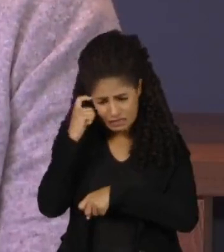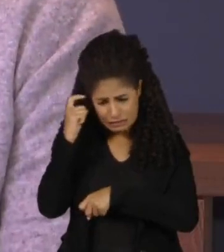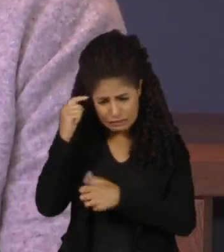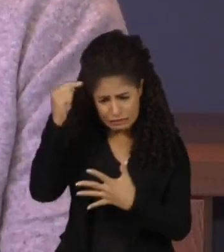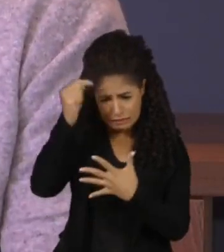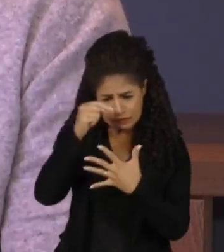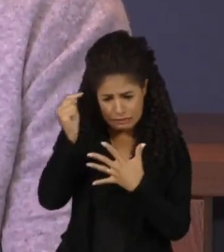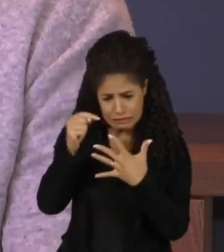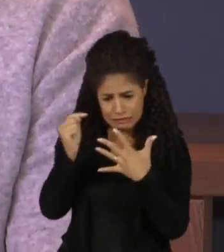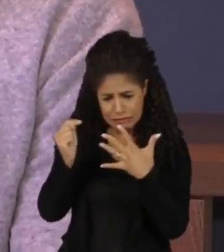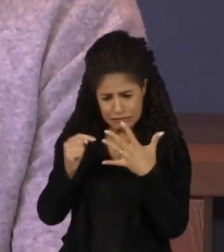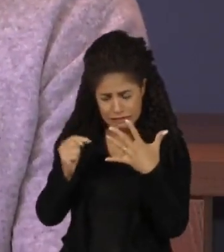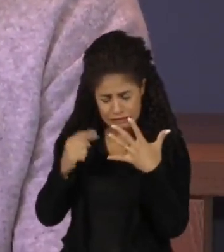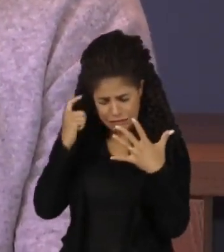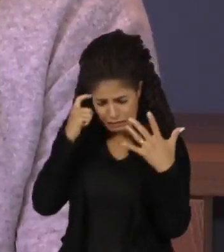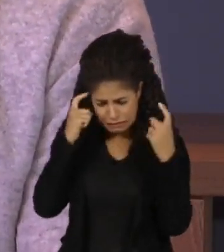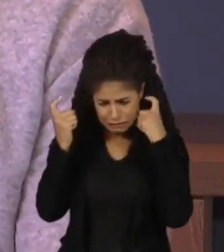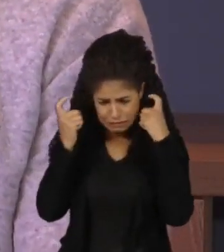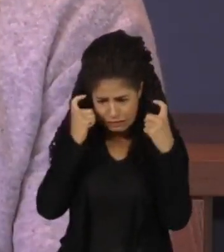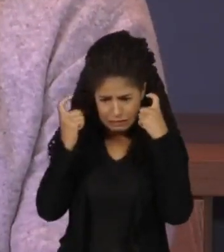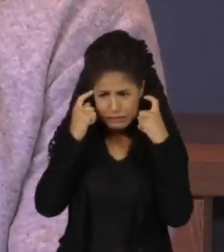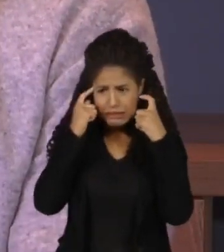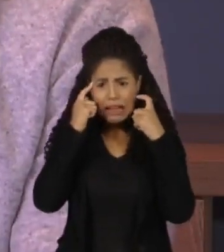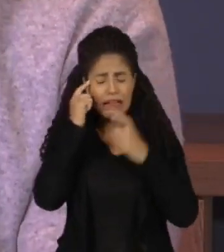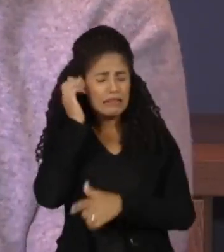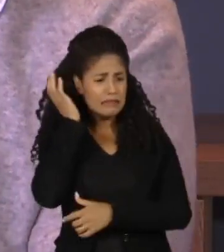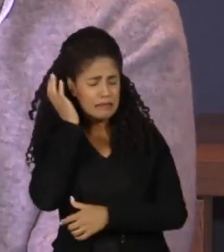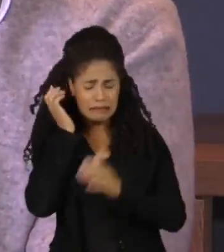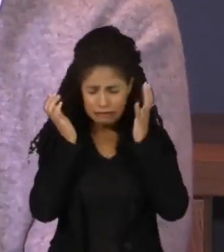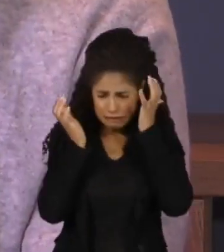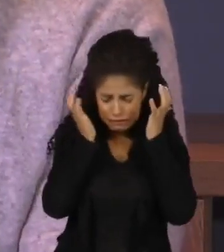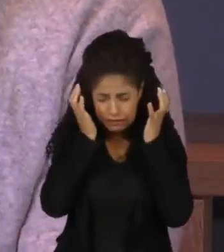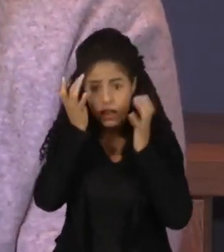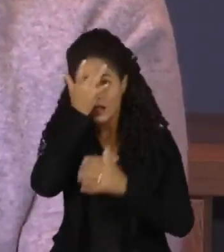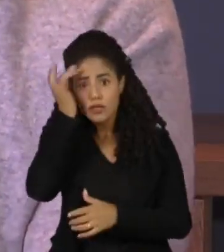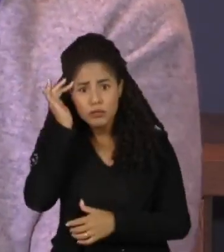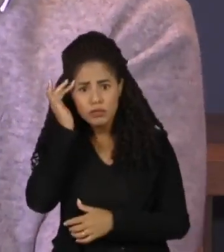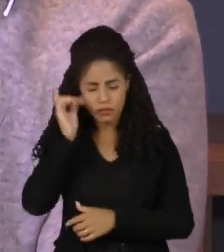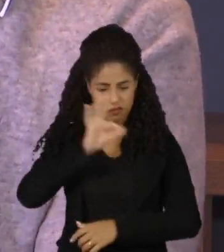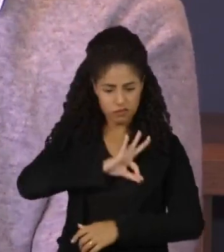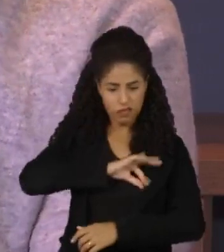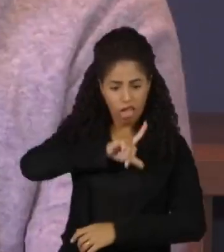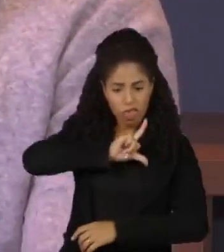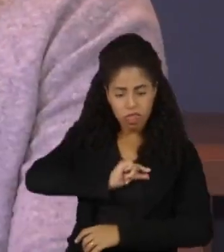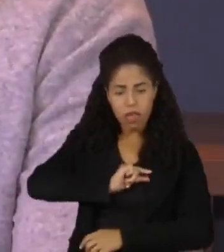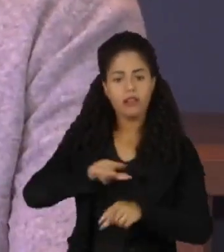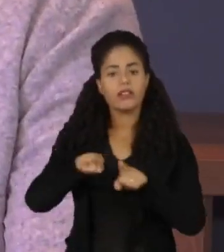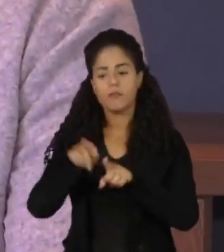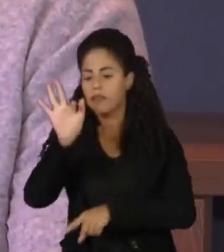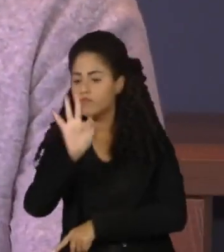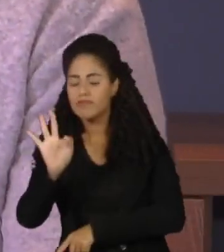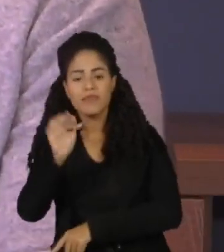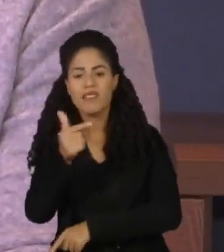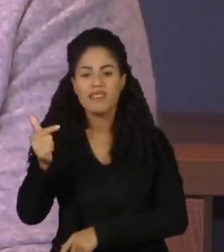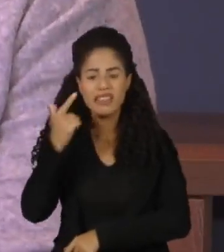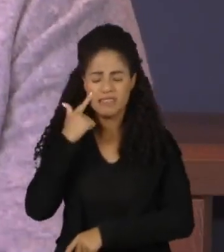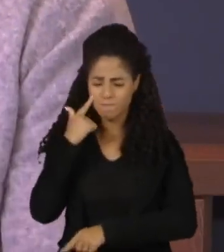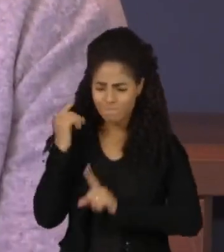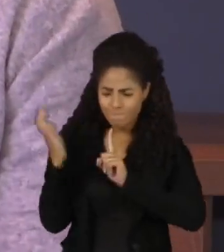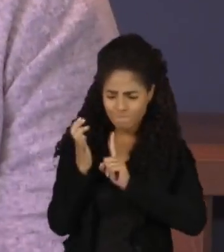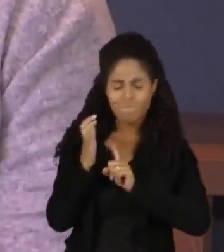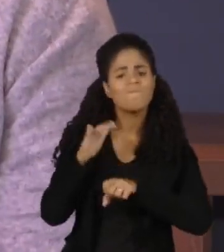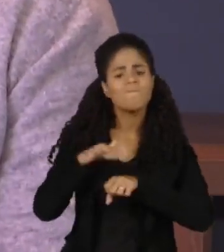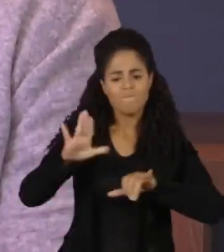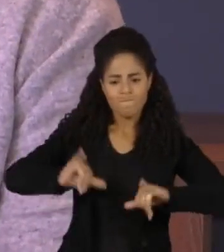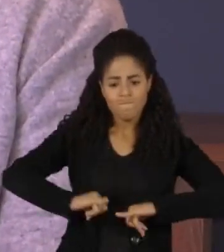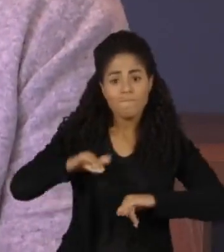conflitos sociais. O que parece é que as pessoas que têm uma renda menor e que têm uma menor escolaridade sofreram mais com isso. O que parece é